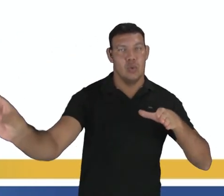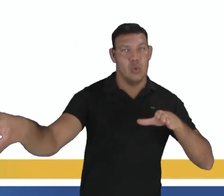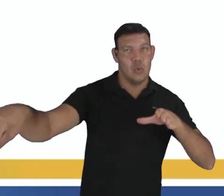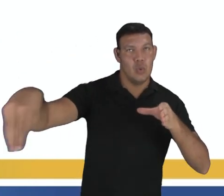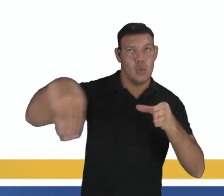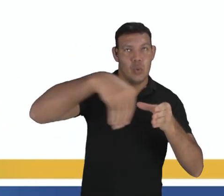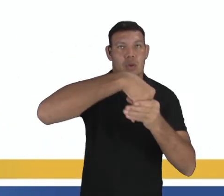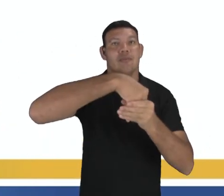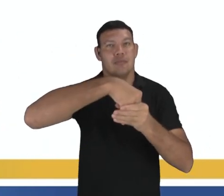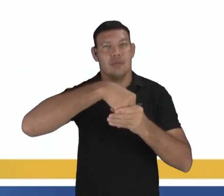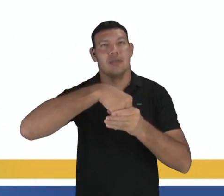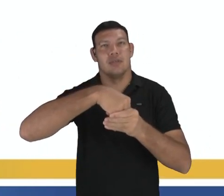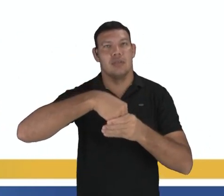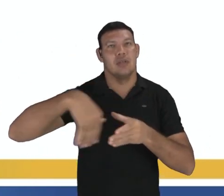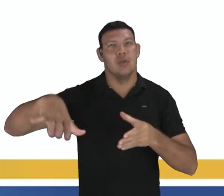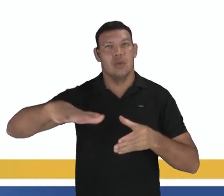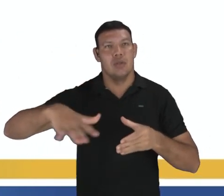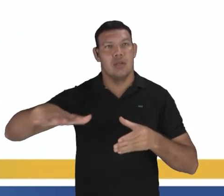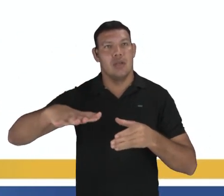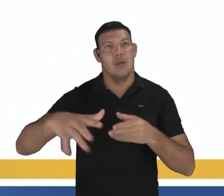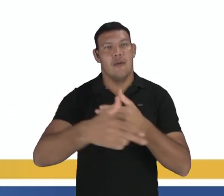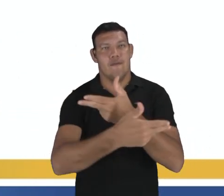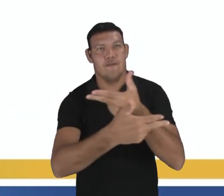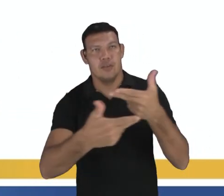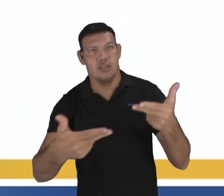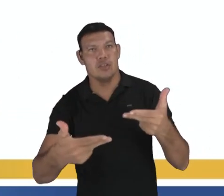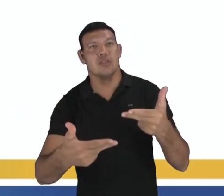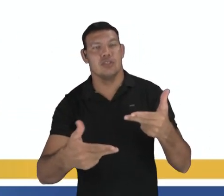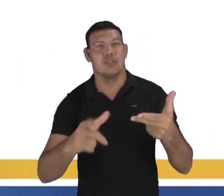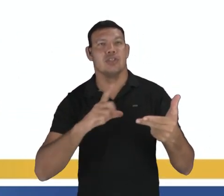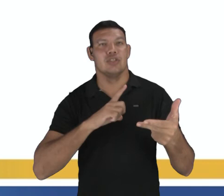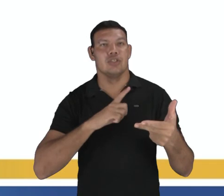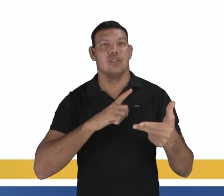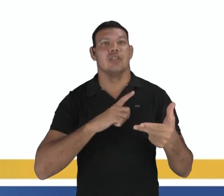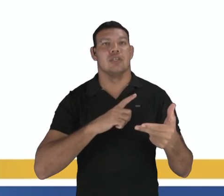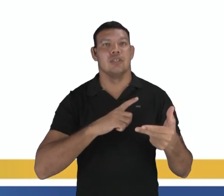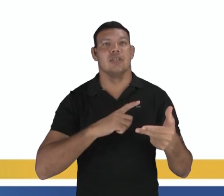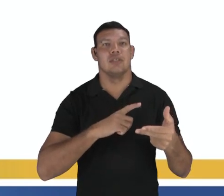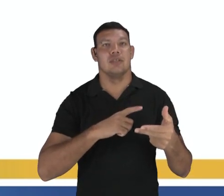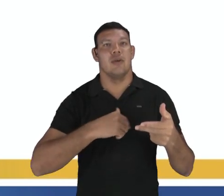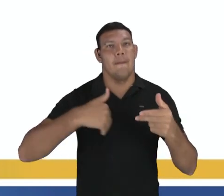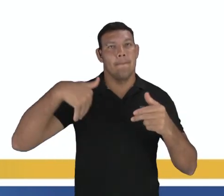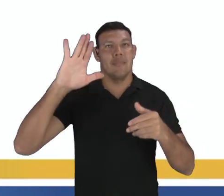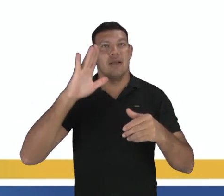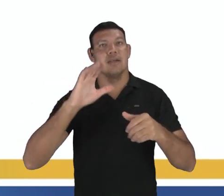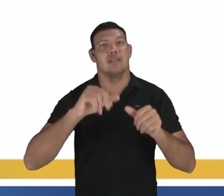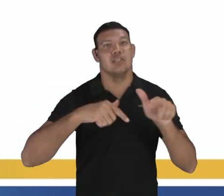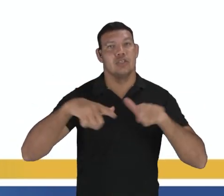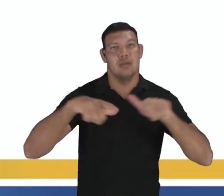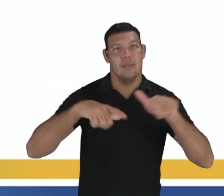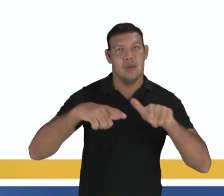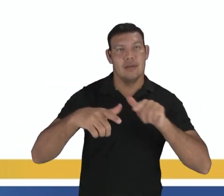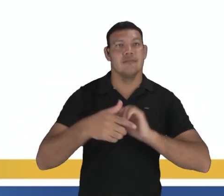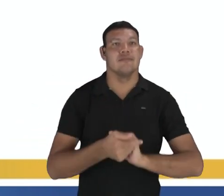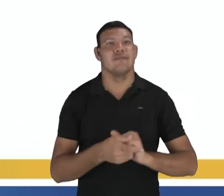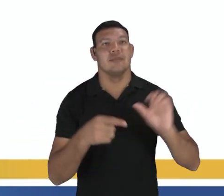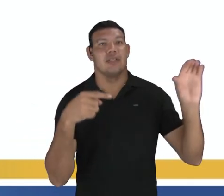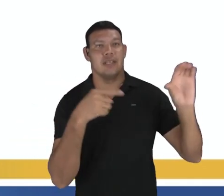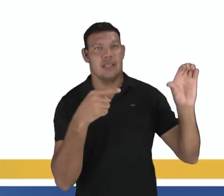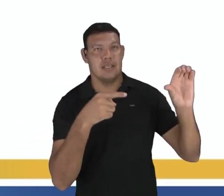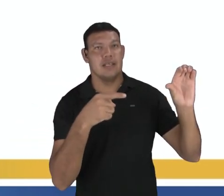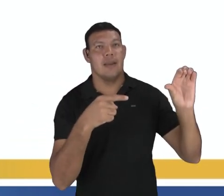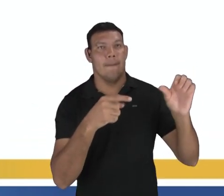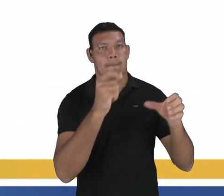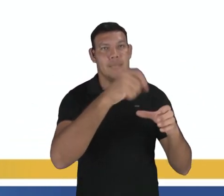produtivo. Plantio racional de seringueiras, abertura de ferrovias e melhor qualificação da mão de obra, uma larga oferta